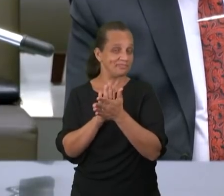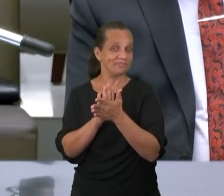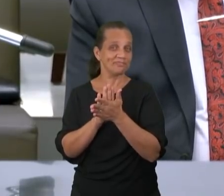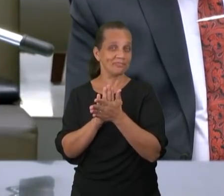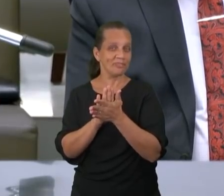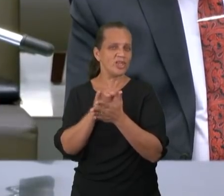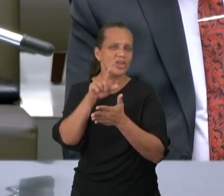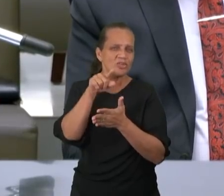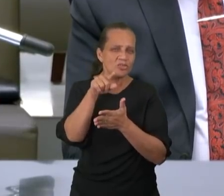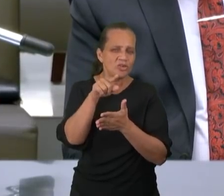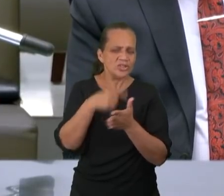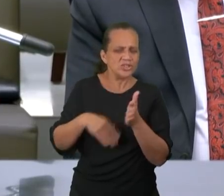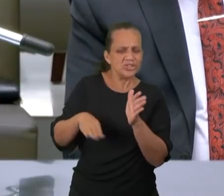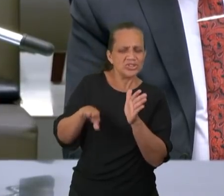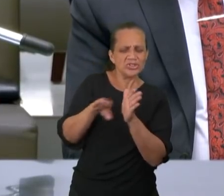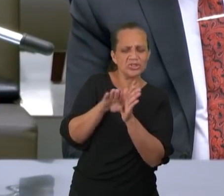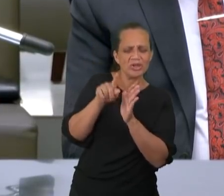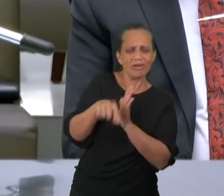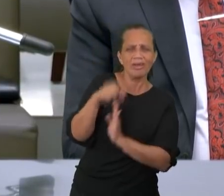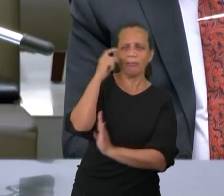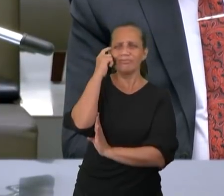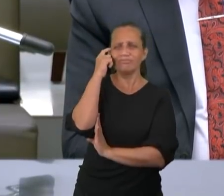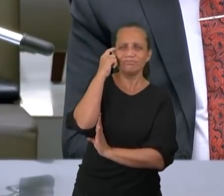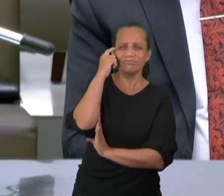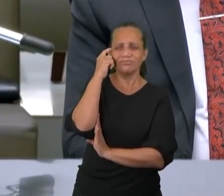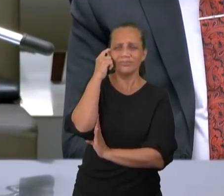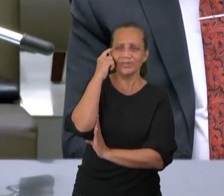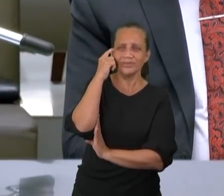Você chegou aqui pensando que...